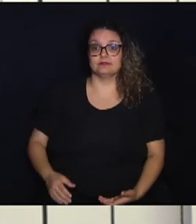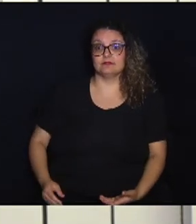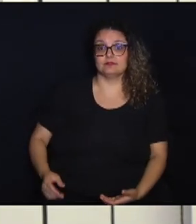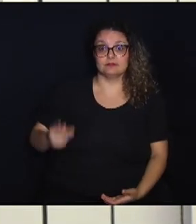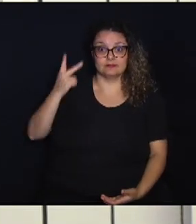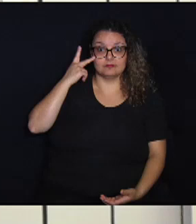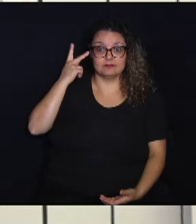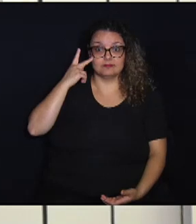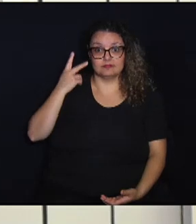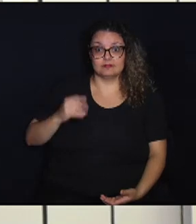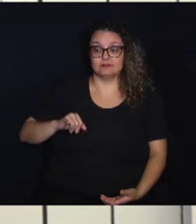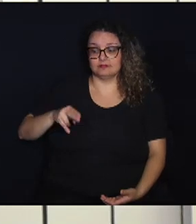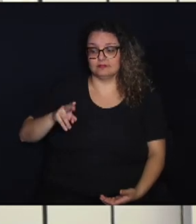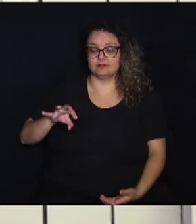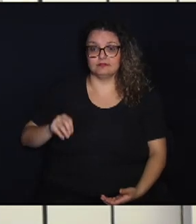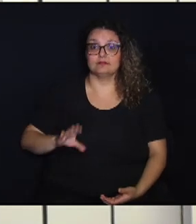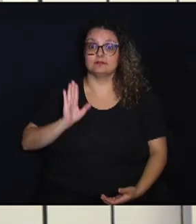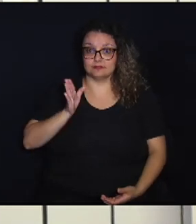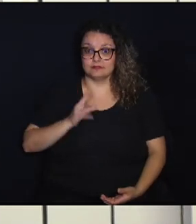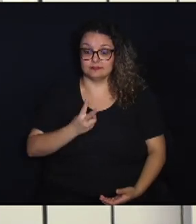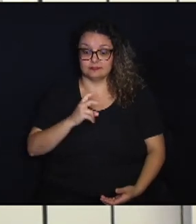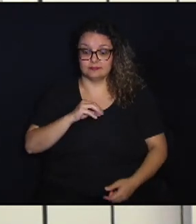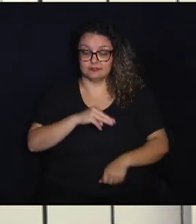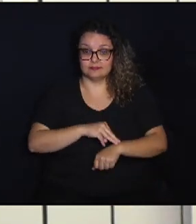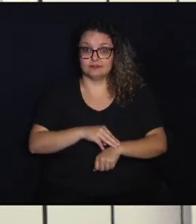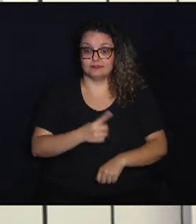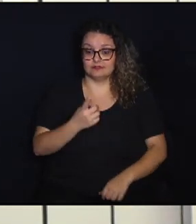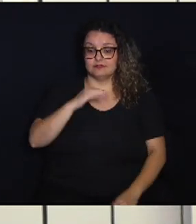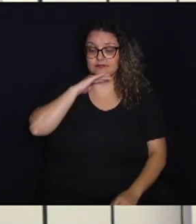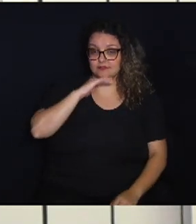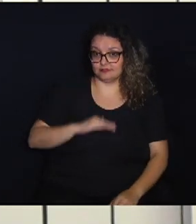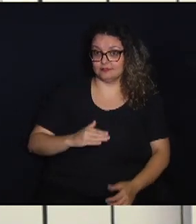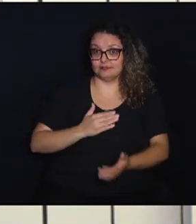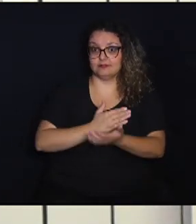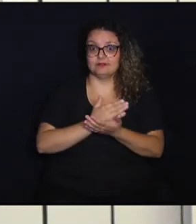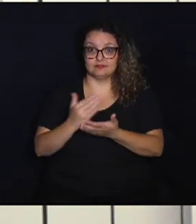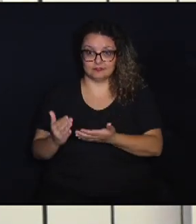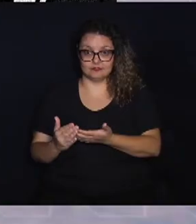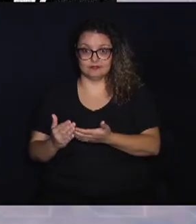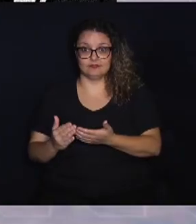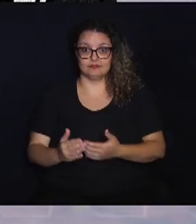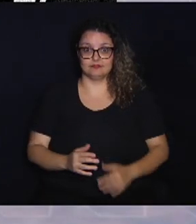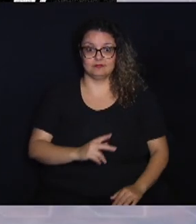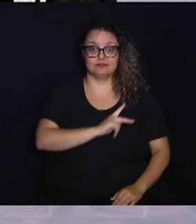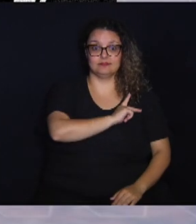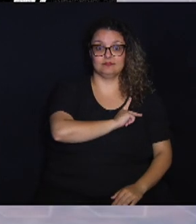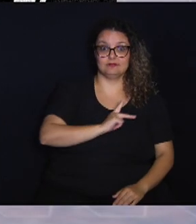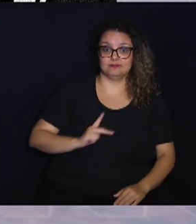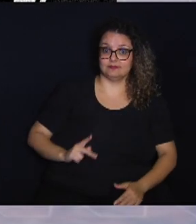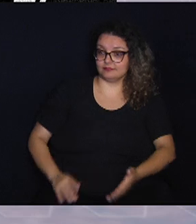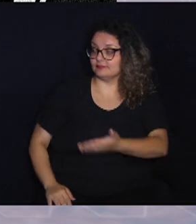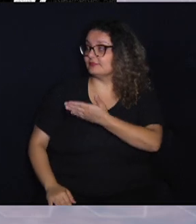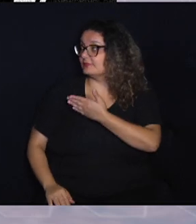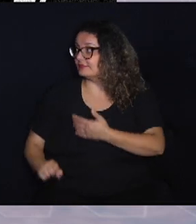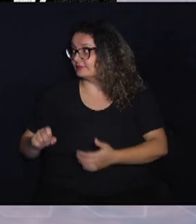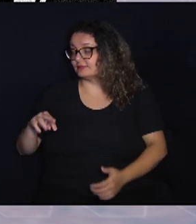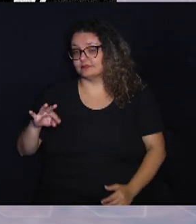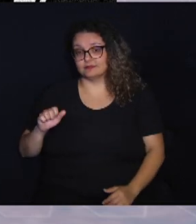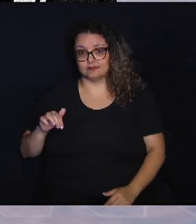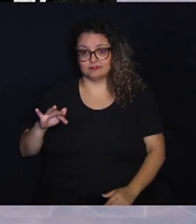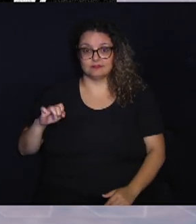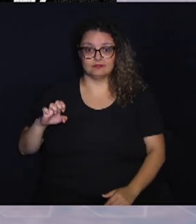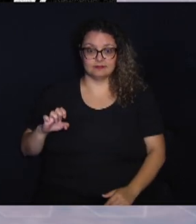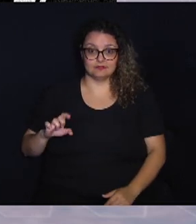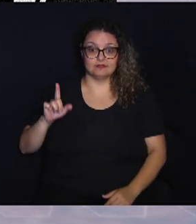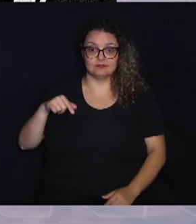a pouco, em 20 minutos, à 1h da tarde, começa a partida entre Ponte Preta e Santa Fé, que é o dono